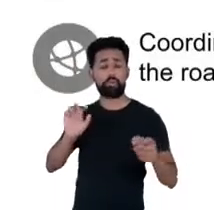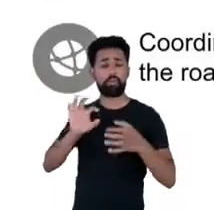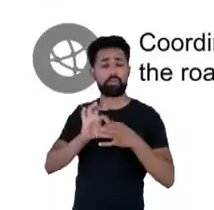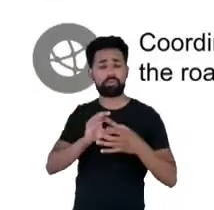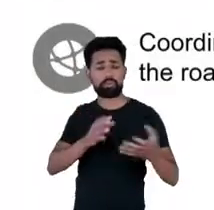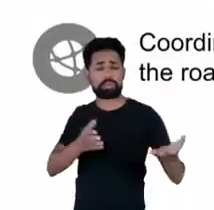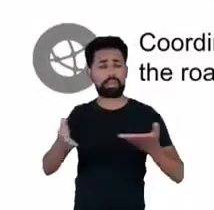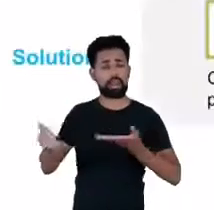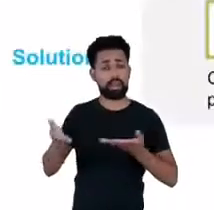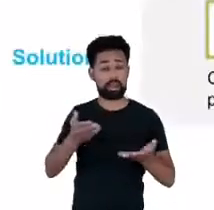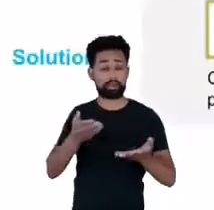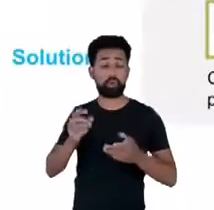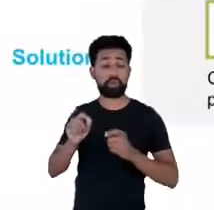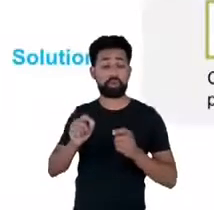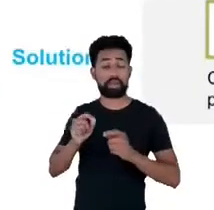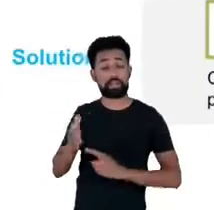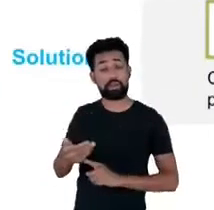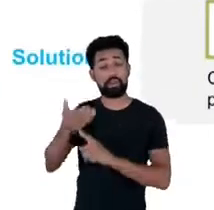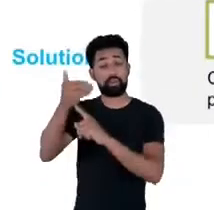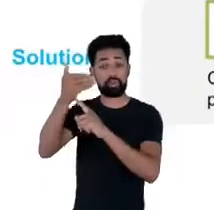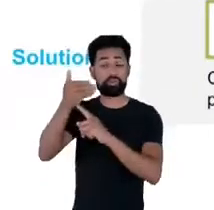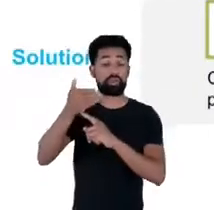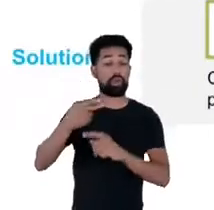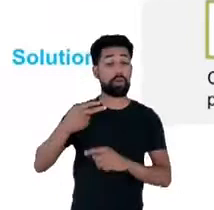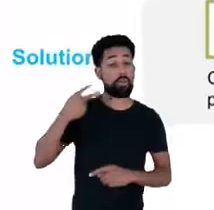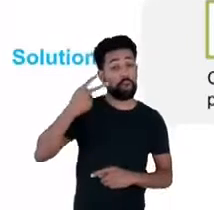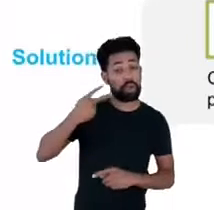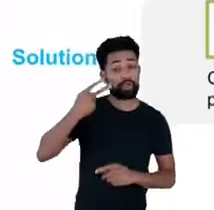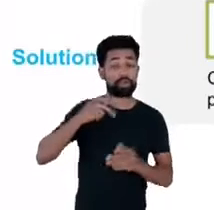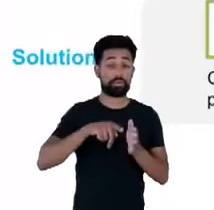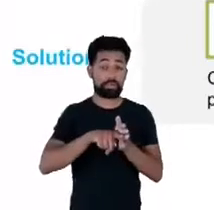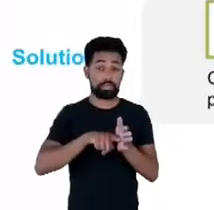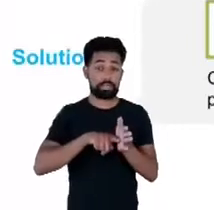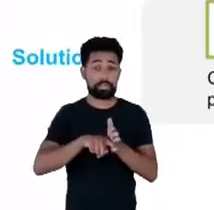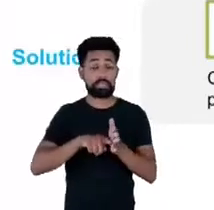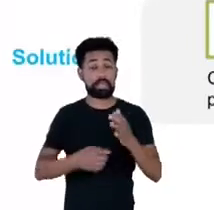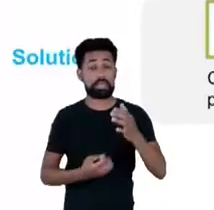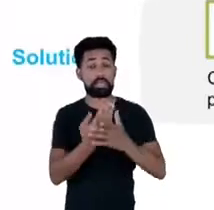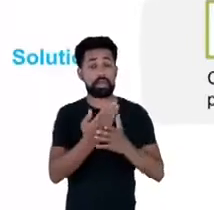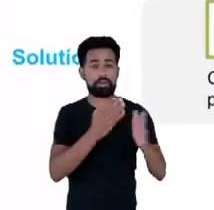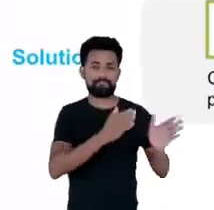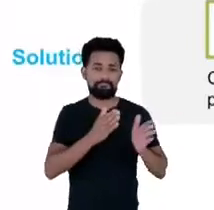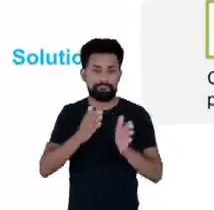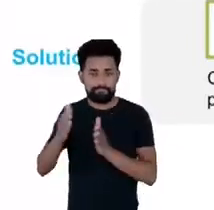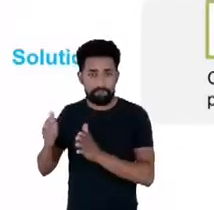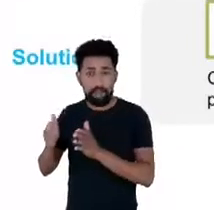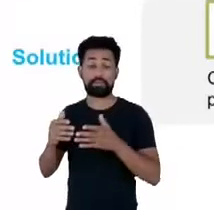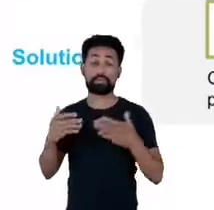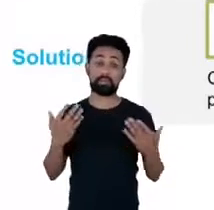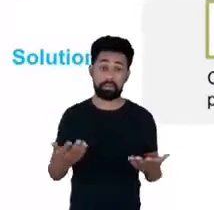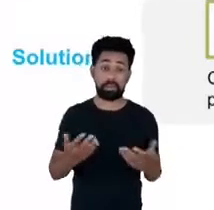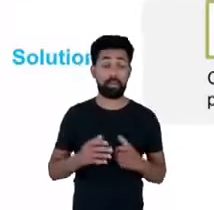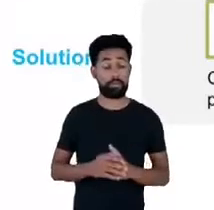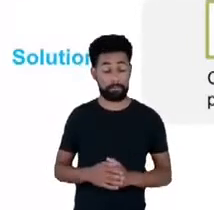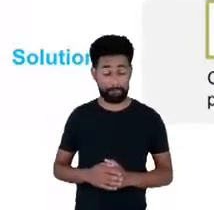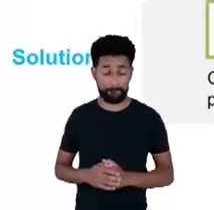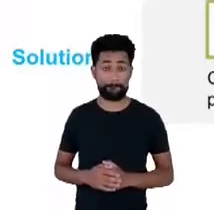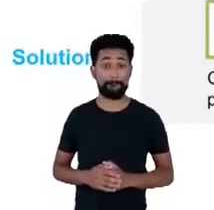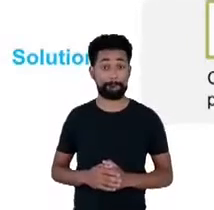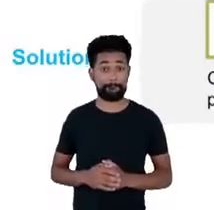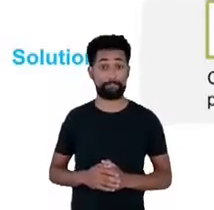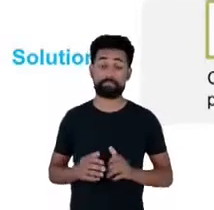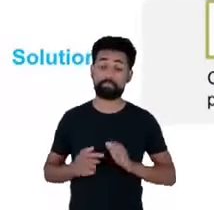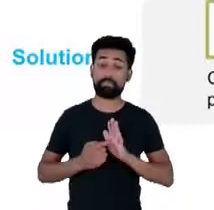tecnologia, política e a pesquisa e criar um roteiro para isso. Então, aqui, ressaltamos